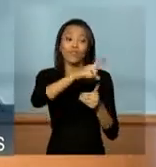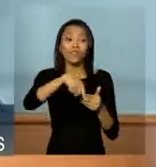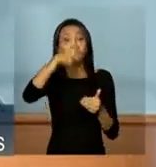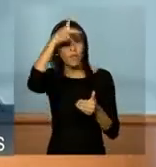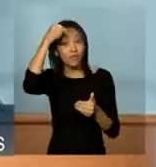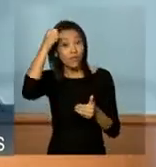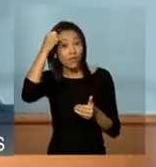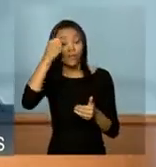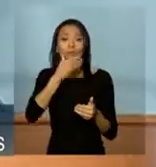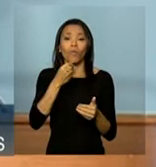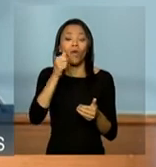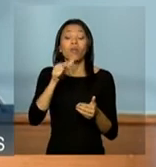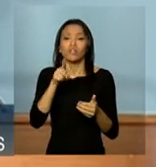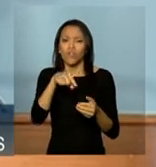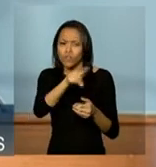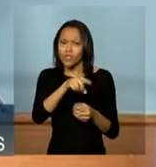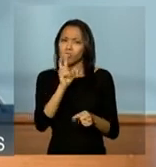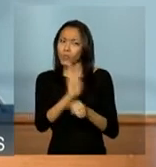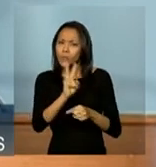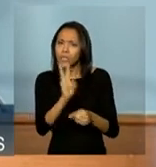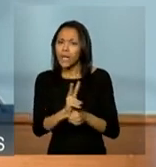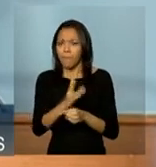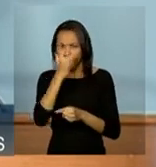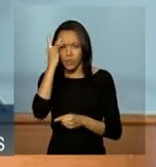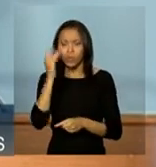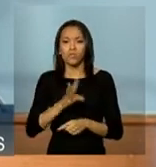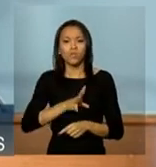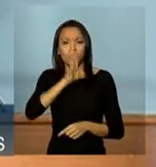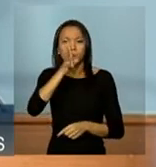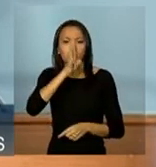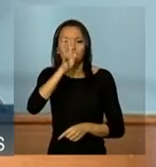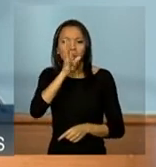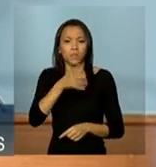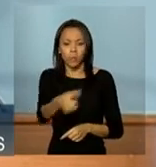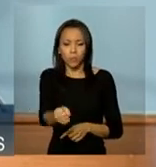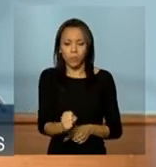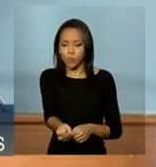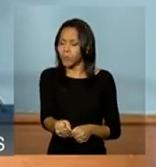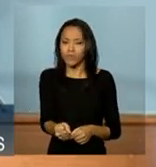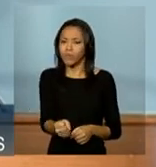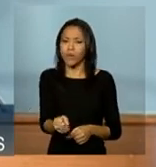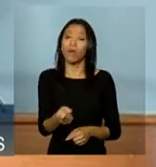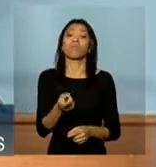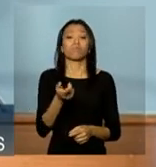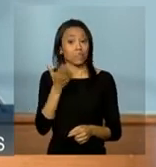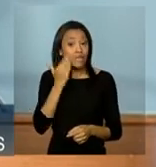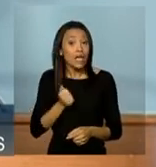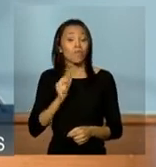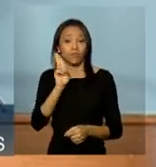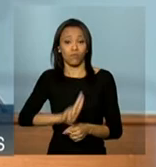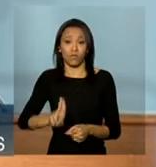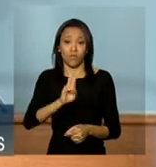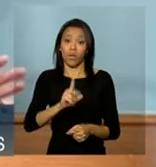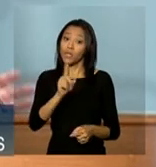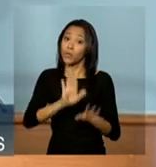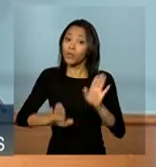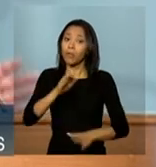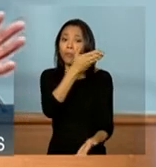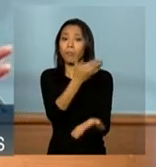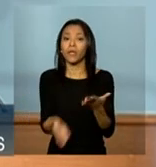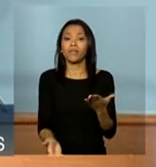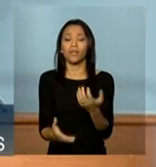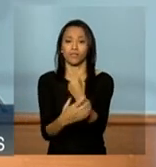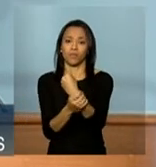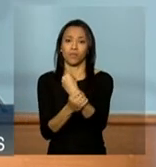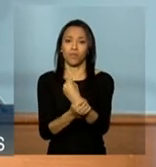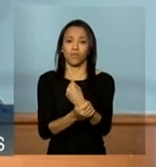opere as máquinas sejam os operadores capacitados e cuidem dos prazos de revisão para não perderem a garantia, porque, afinal de contas, o governo